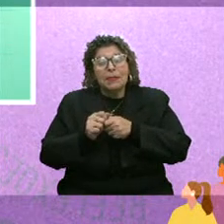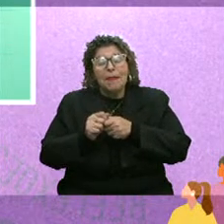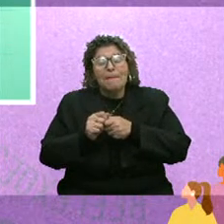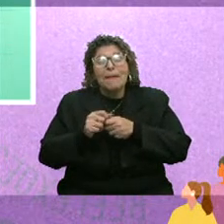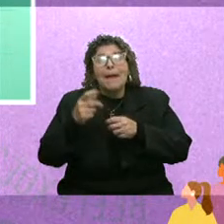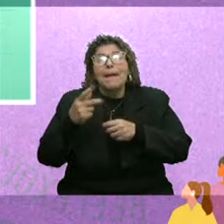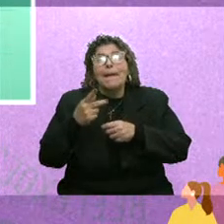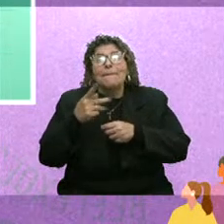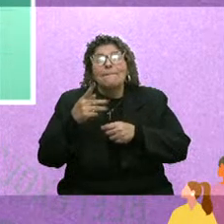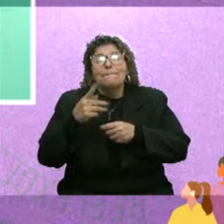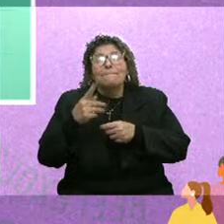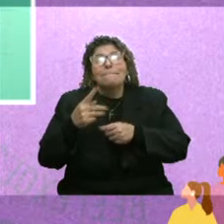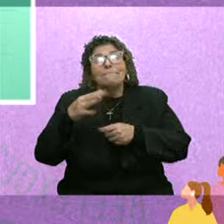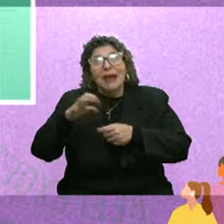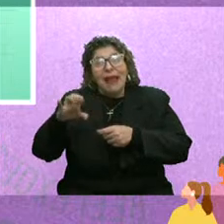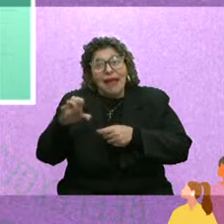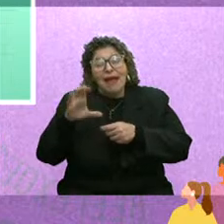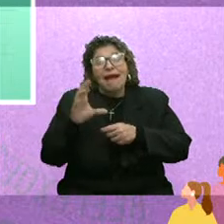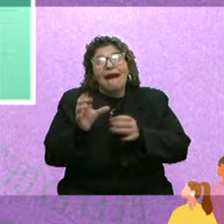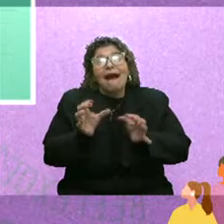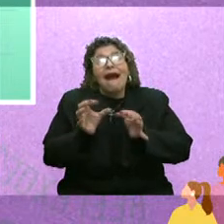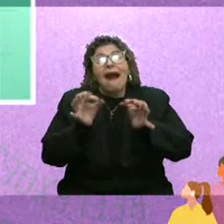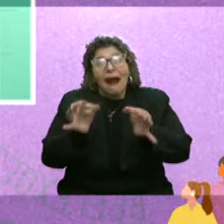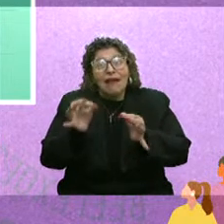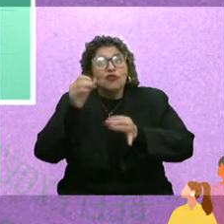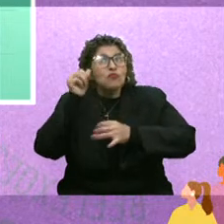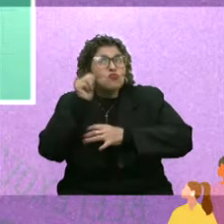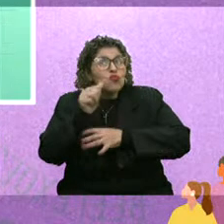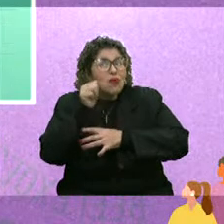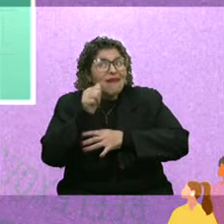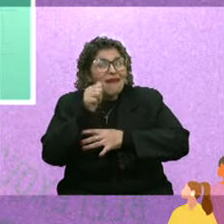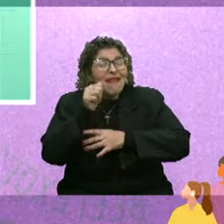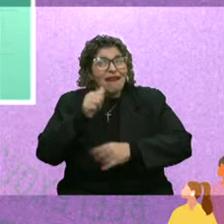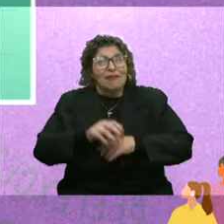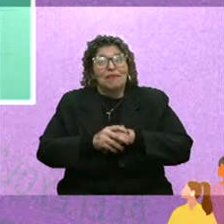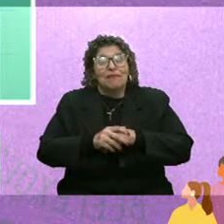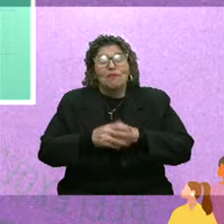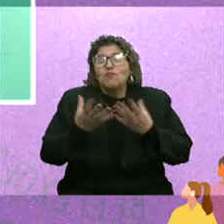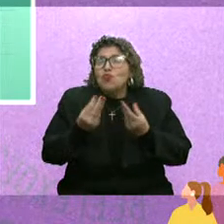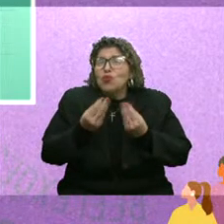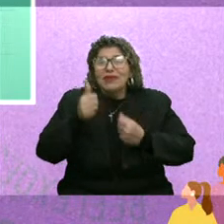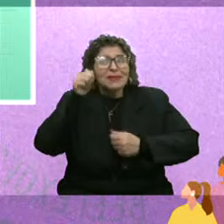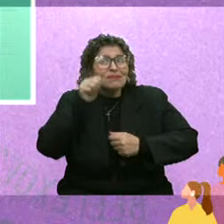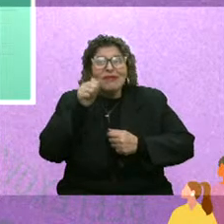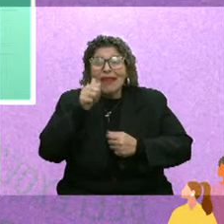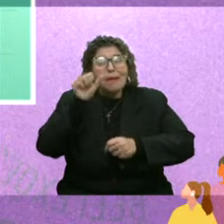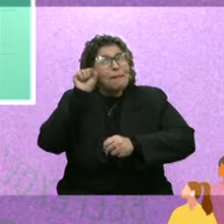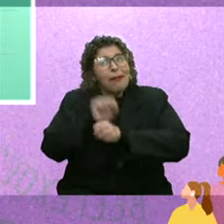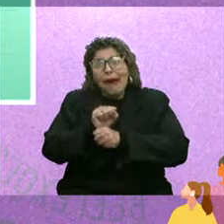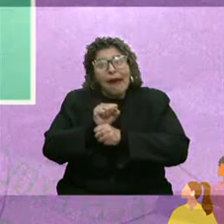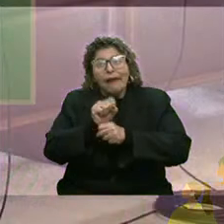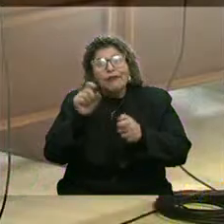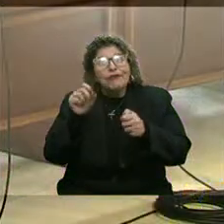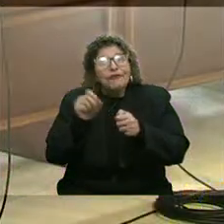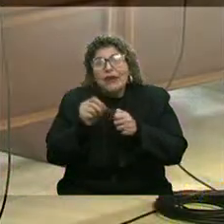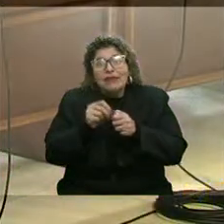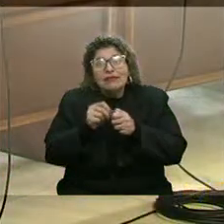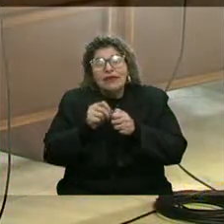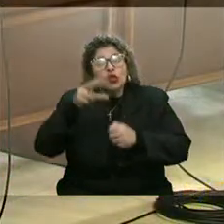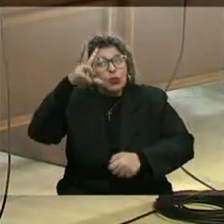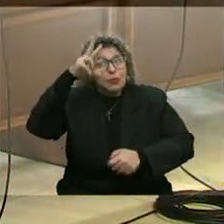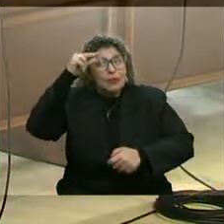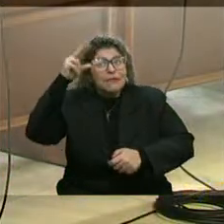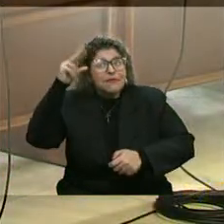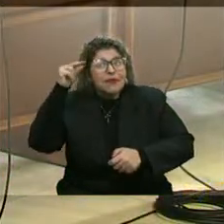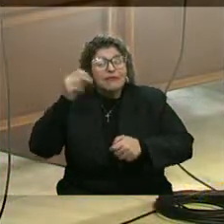pré-câncer de mulheres, né? O pré-câncer feminino é algo que muitas mulheres ficaram com medo e pararam de fazer. Então, os prefeitos vão ter que